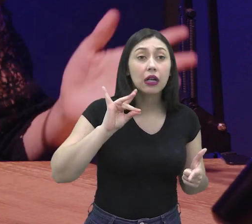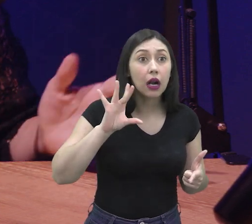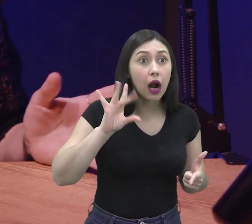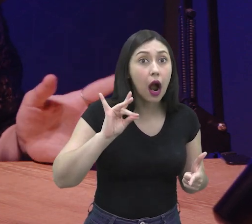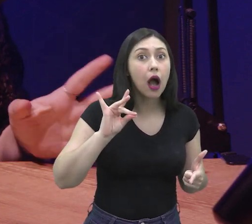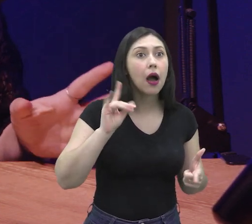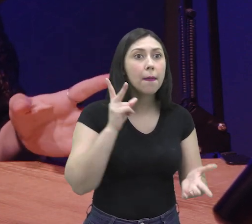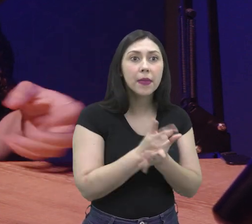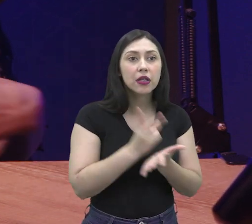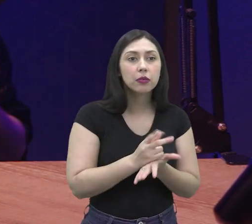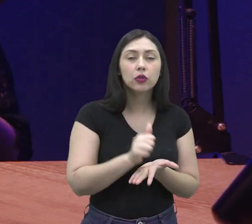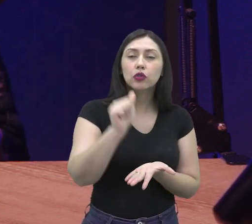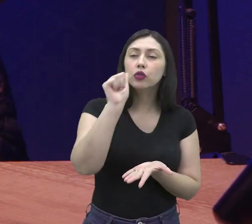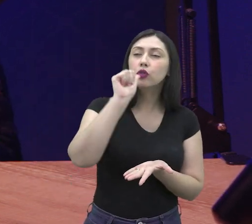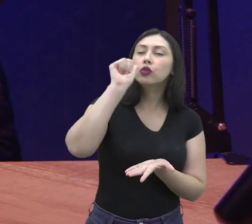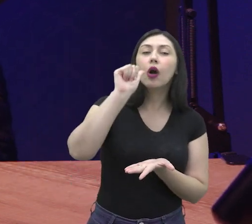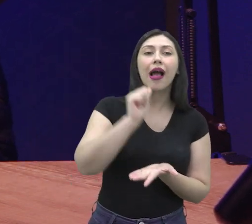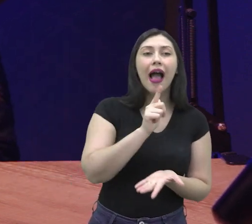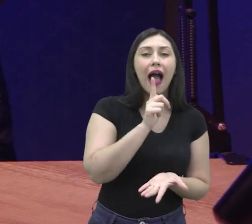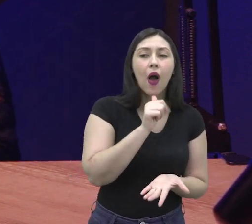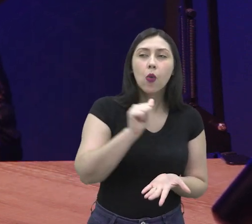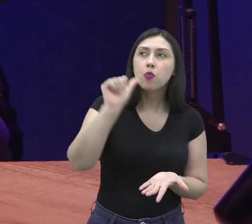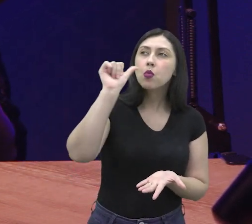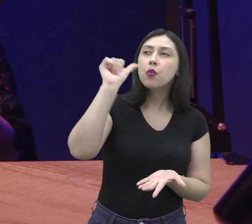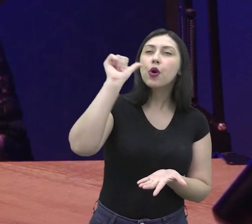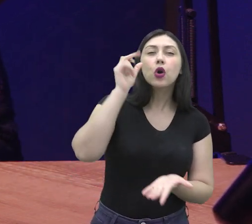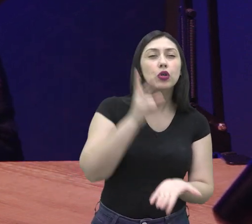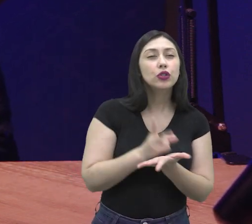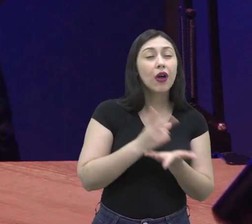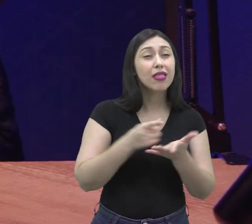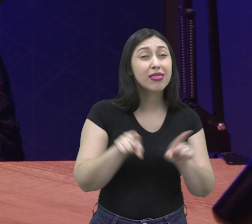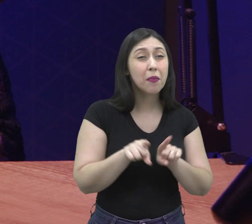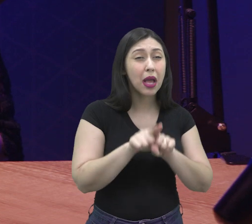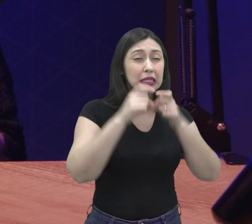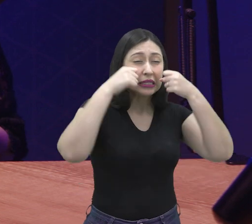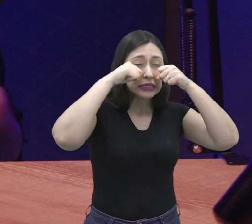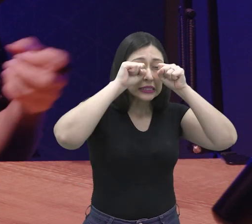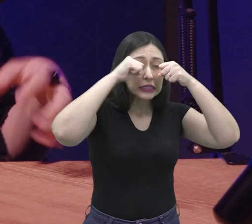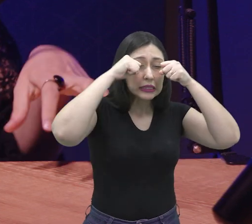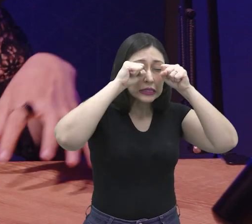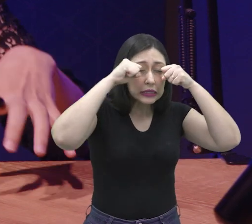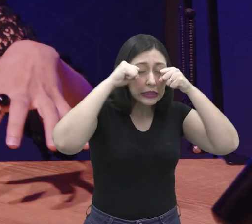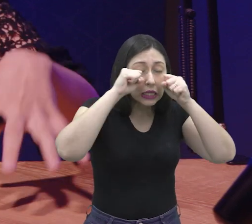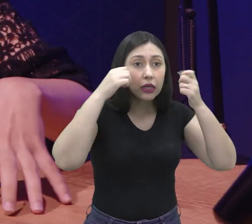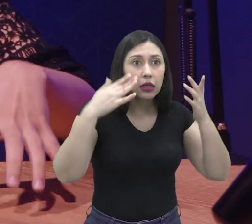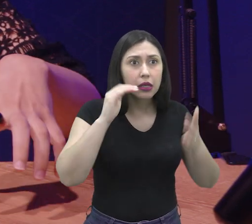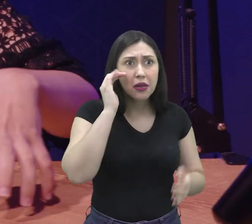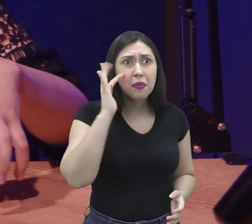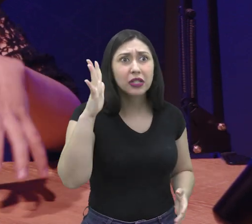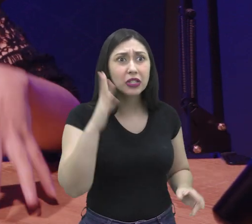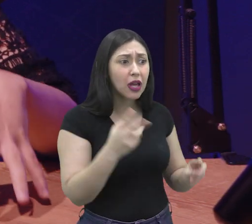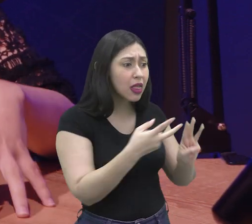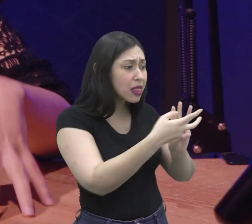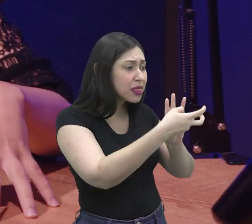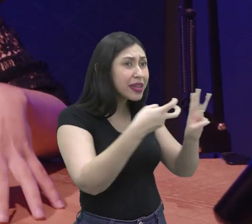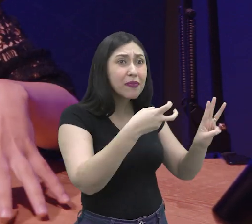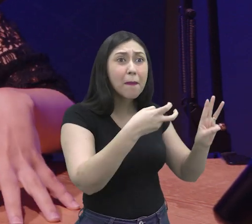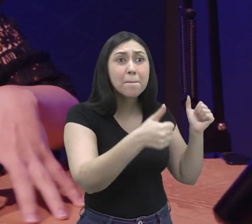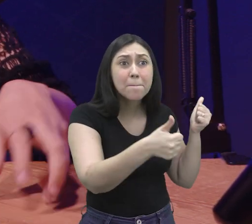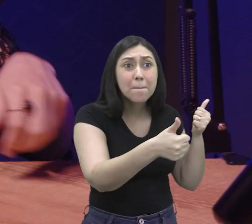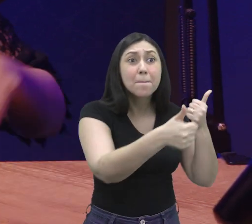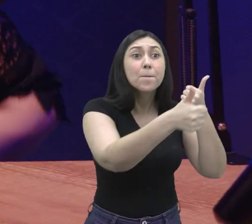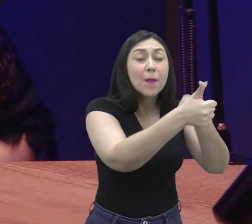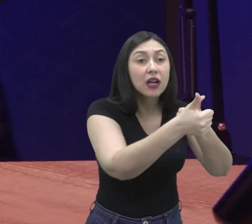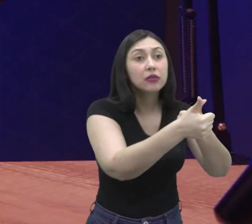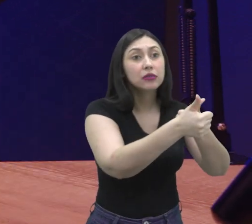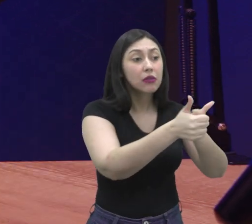Pode tomar 5 litros de água que tudo continua seco, e irritação nos olhos e tudo mais. Imagina para as tribos que estão